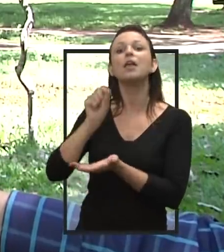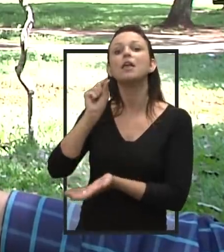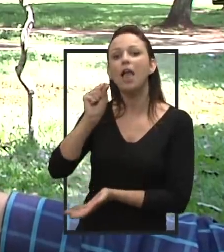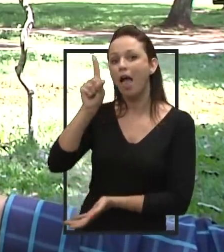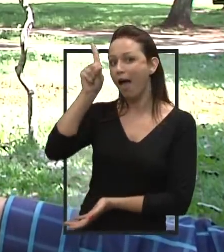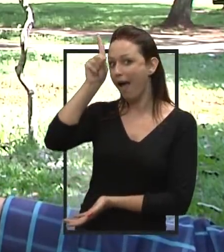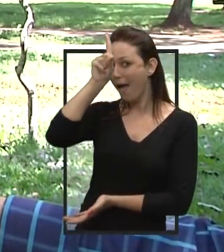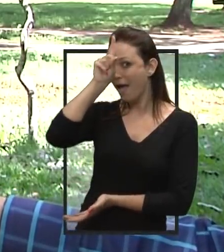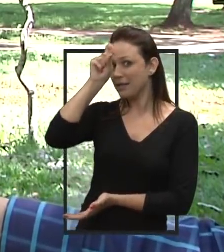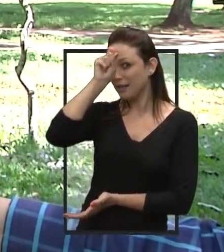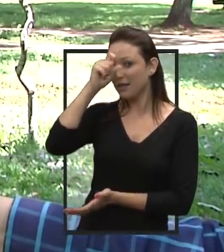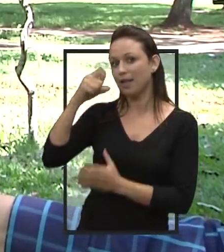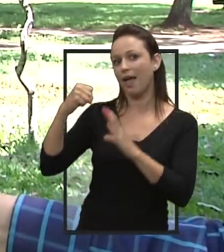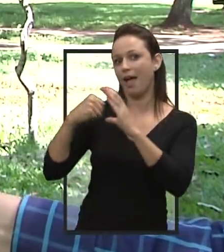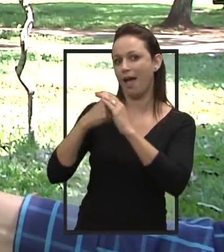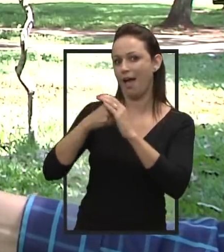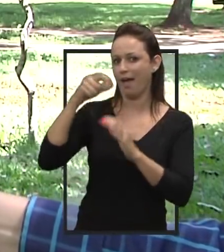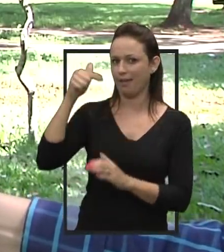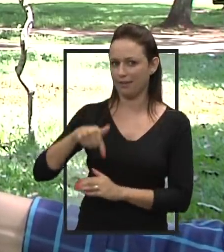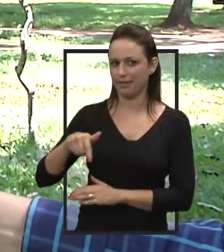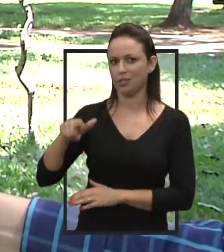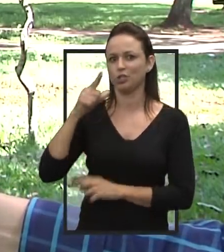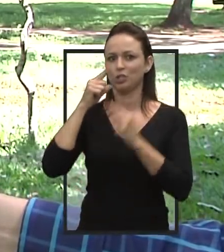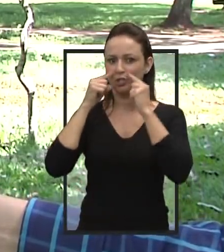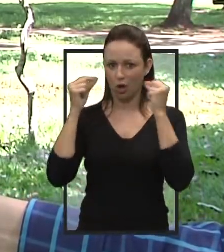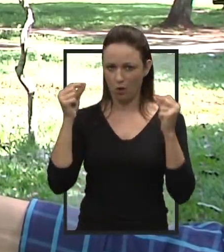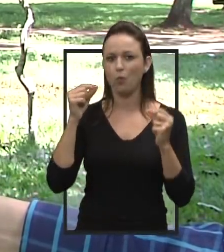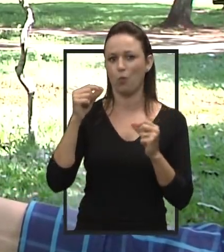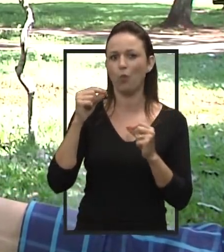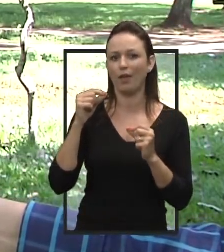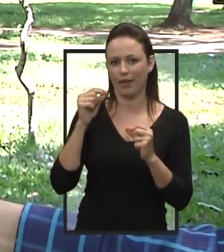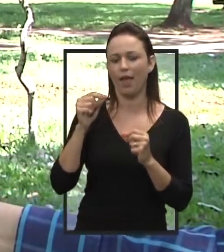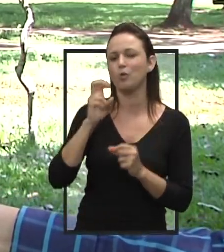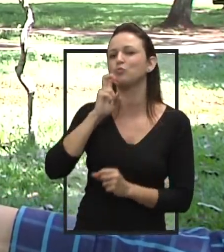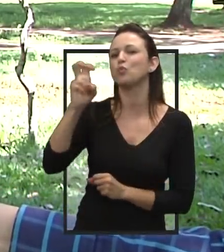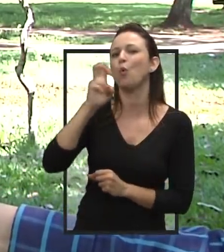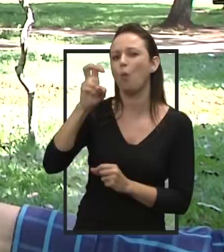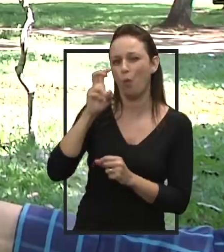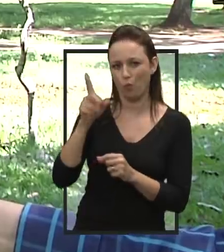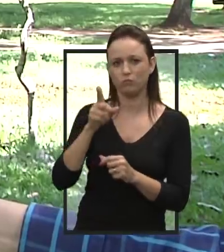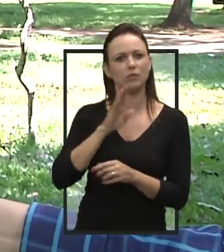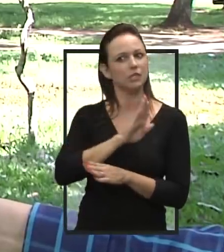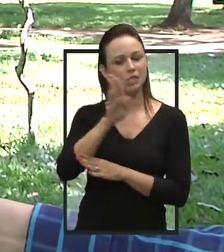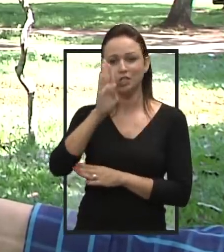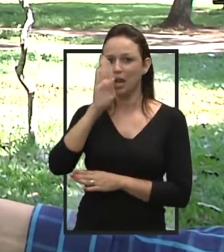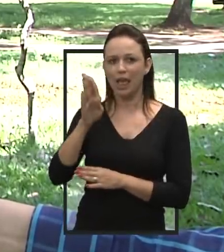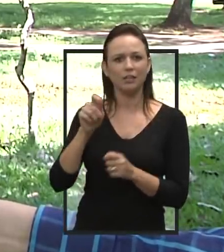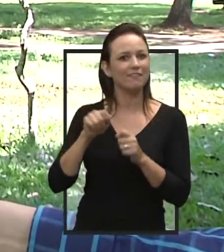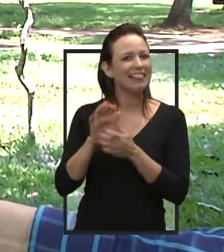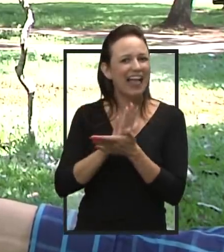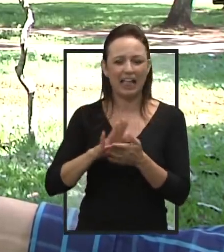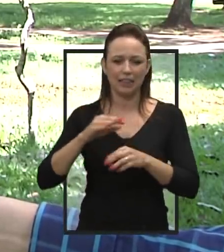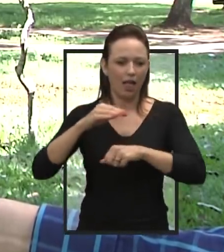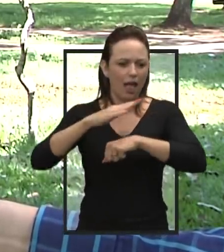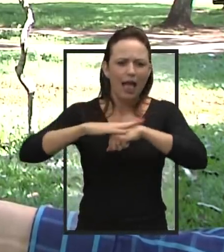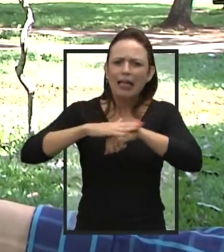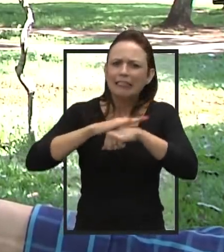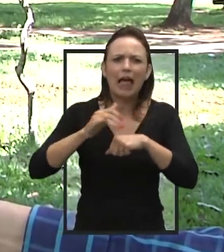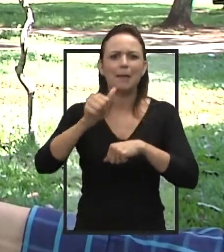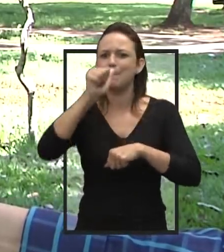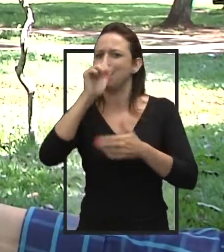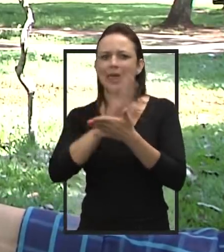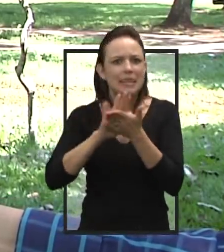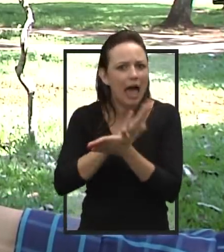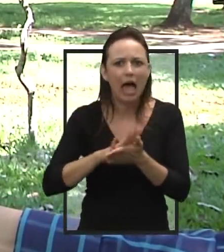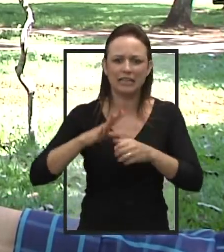da nossa região. O mais próximo que nós temos aqui é o pronto-socorro da Santa Casa. É só isso, não fazer mais nada, não passar nada, não